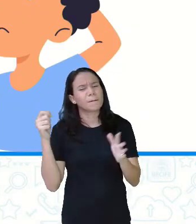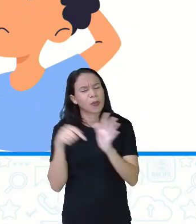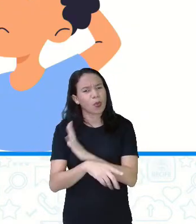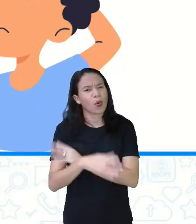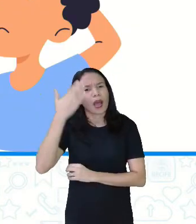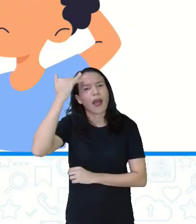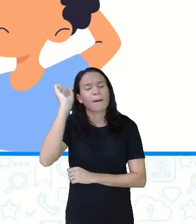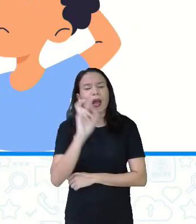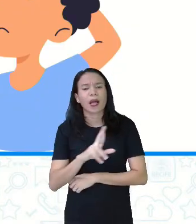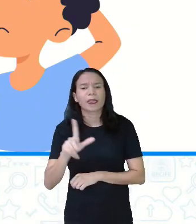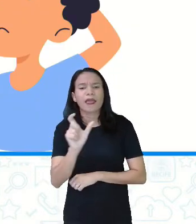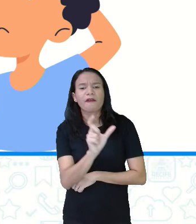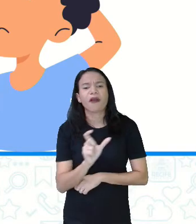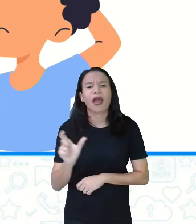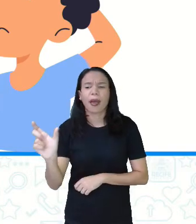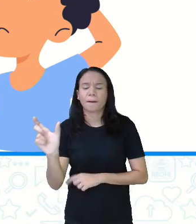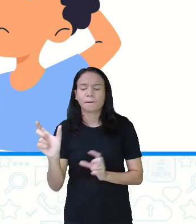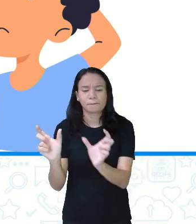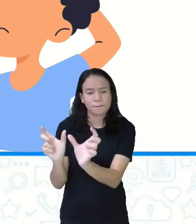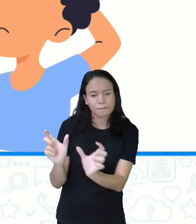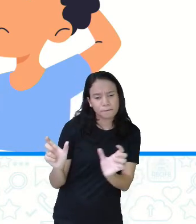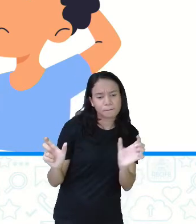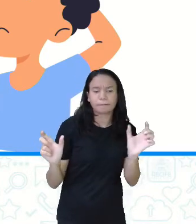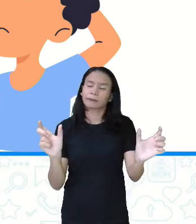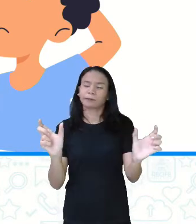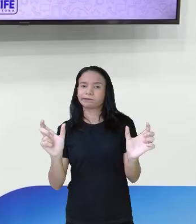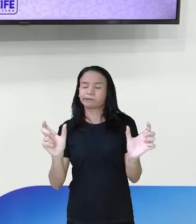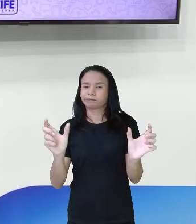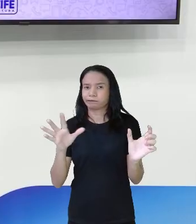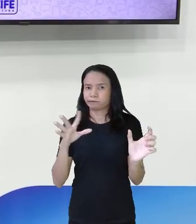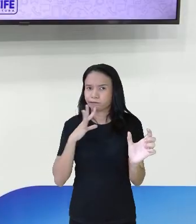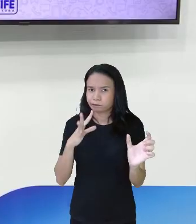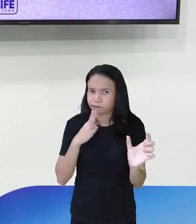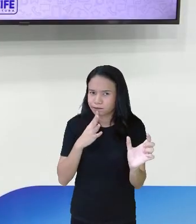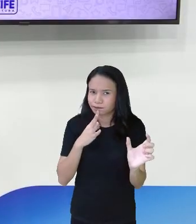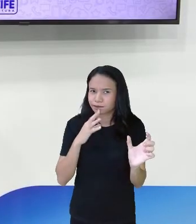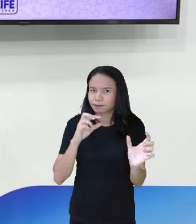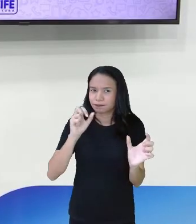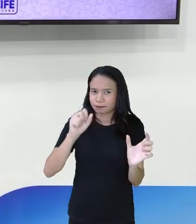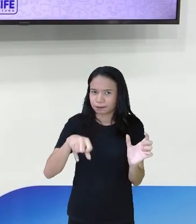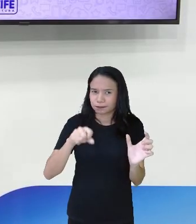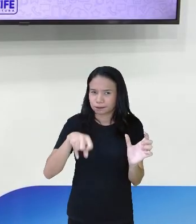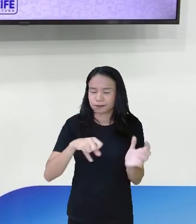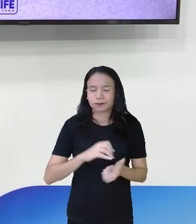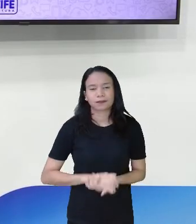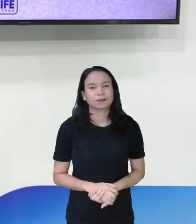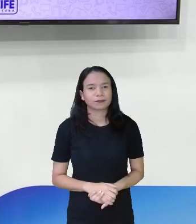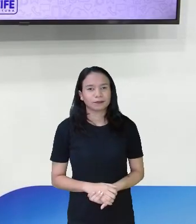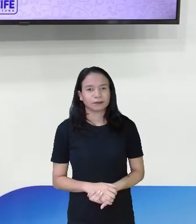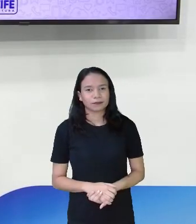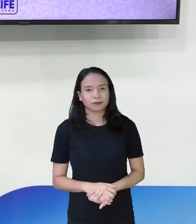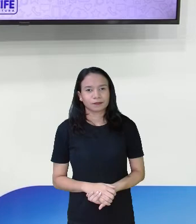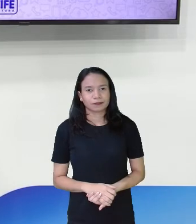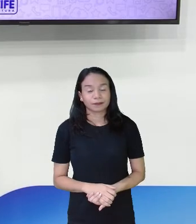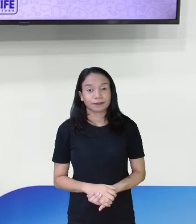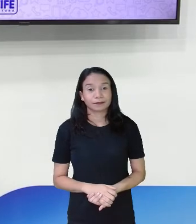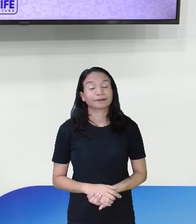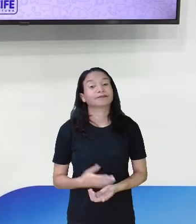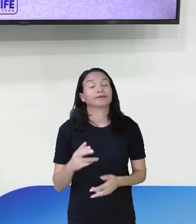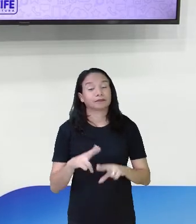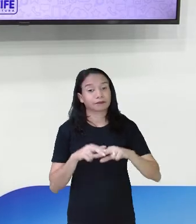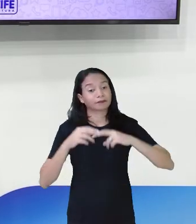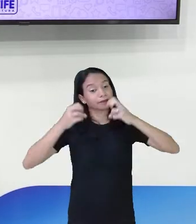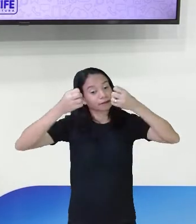vocês sabem a diferença entre animais em extinção e animais que já foram extintos.